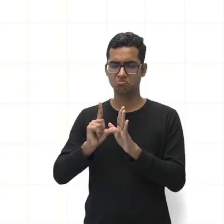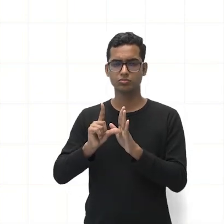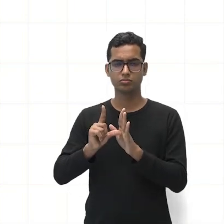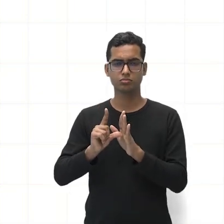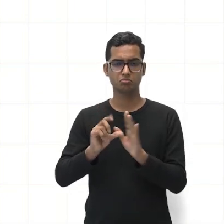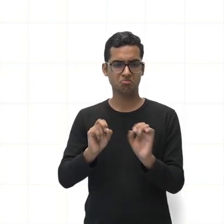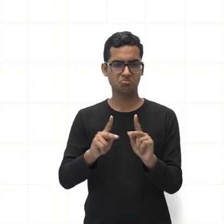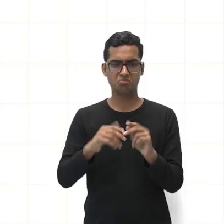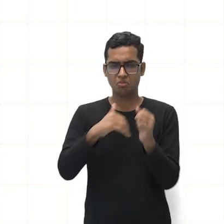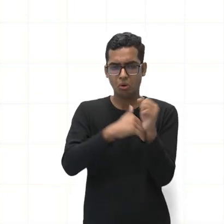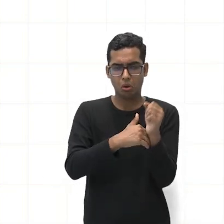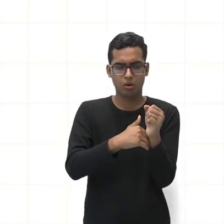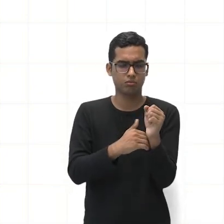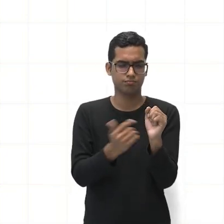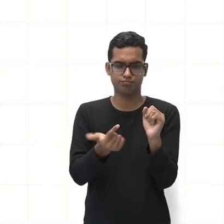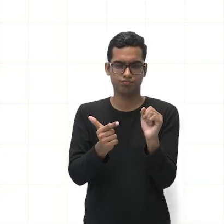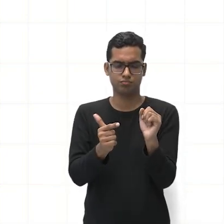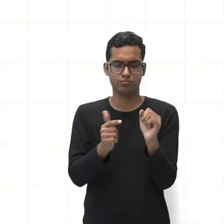nenhum.